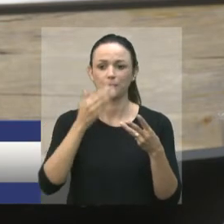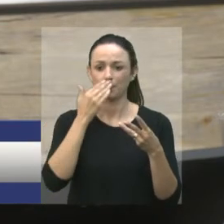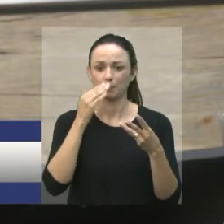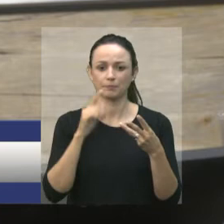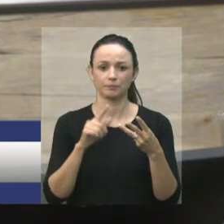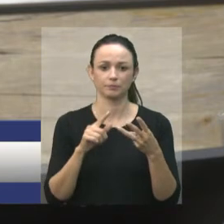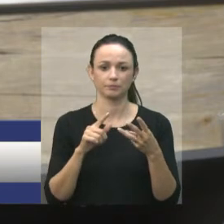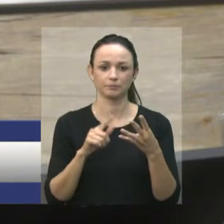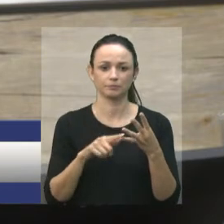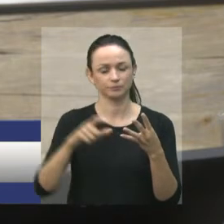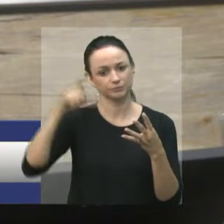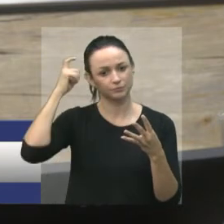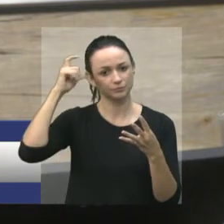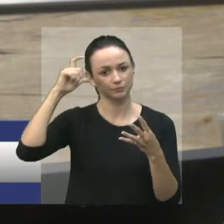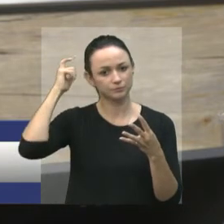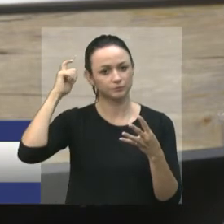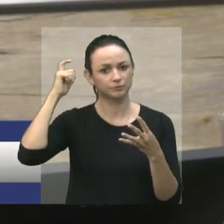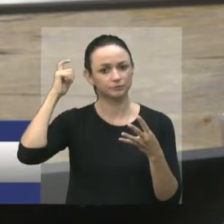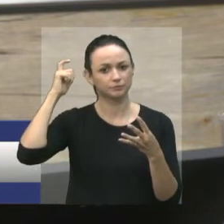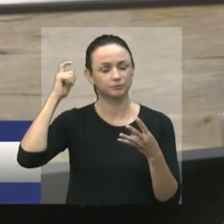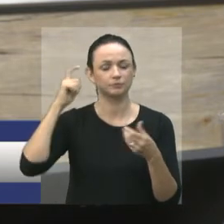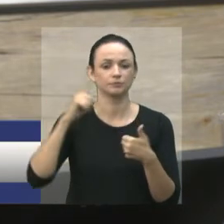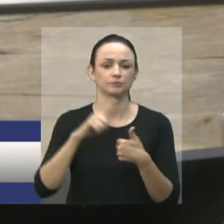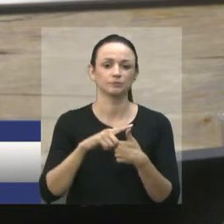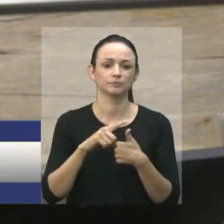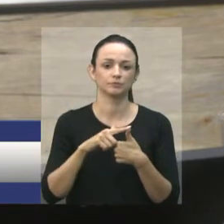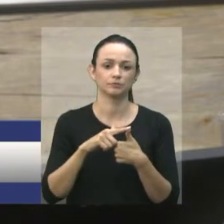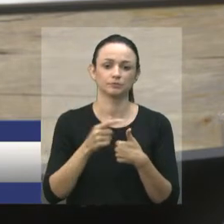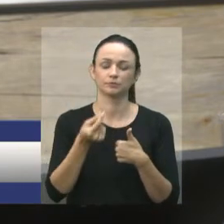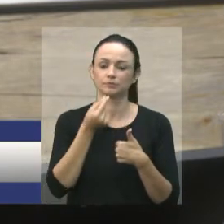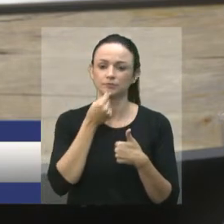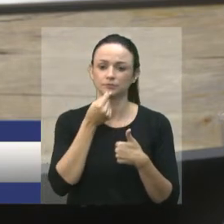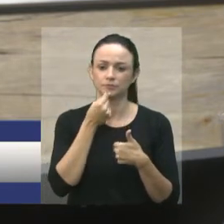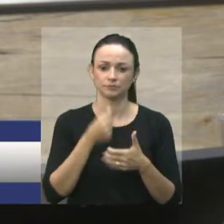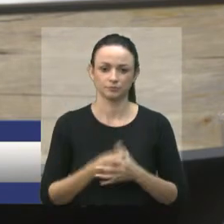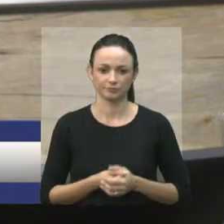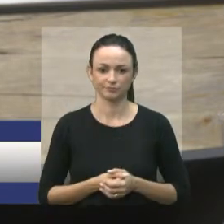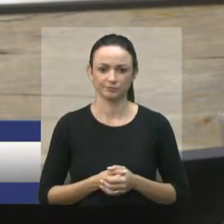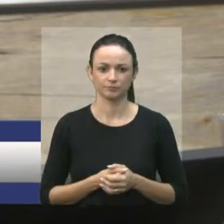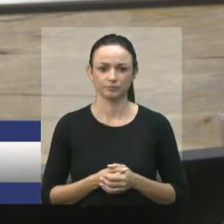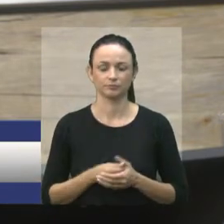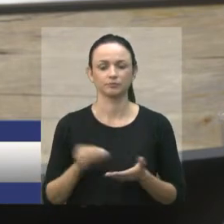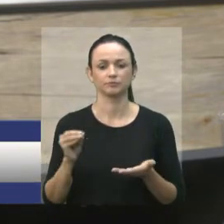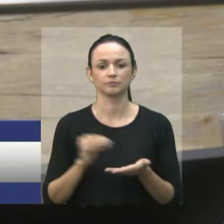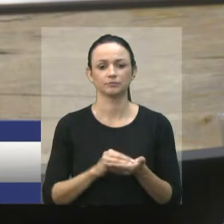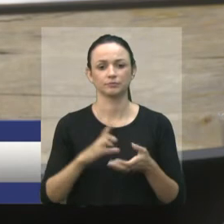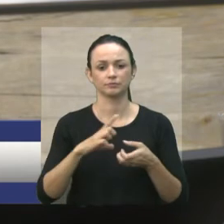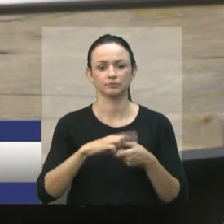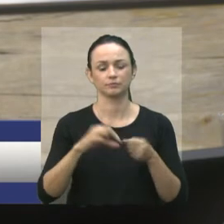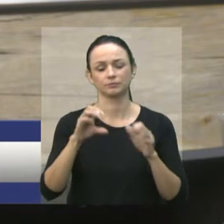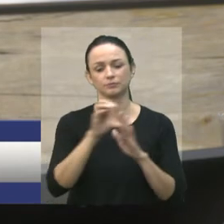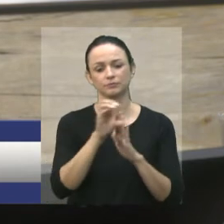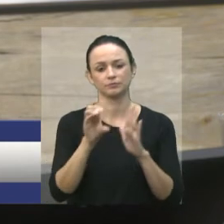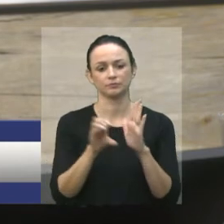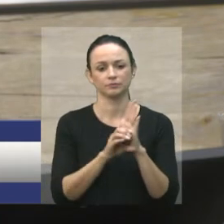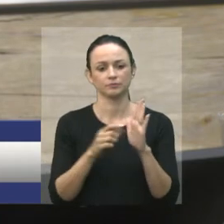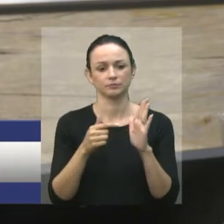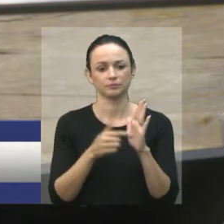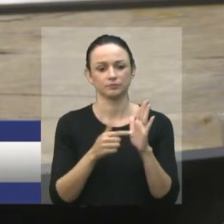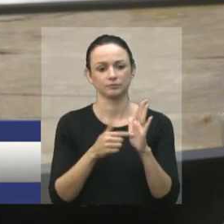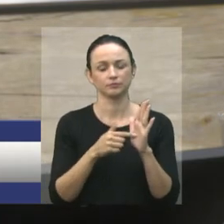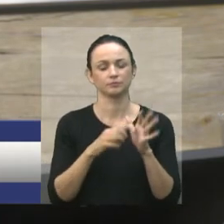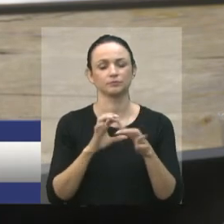Borgo, Jefferson Rodrigo Vieira e Luiz Henrique Chupeta. Insere artigo no capítulo das disposições